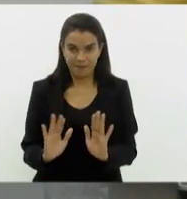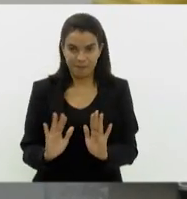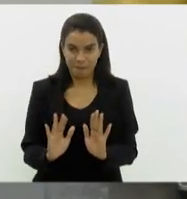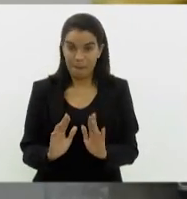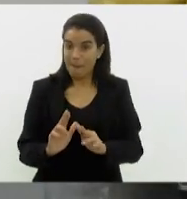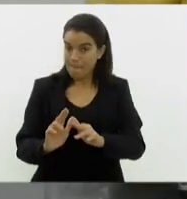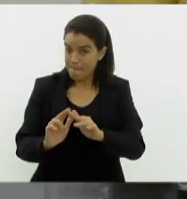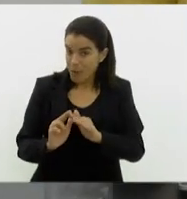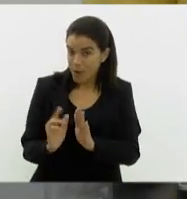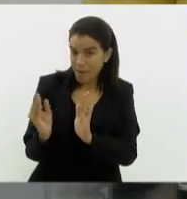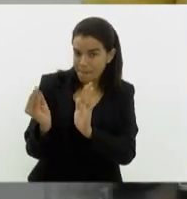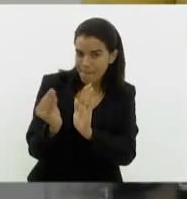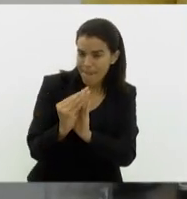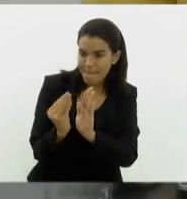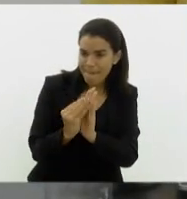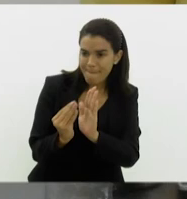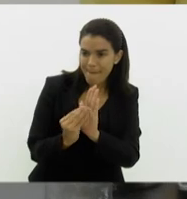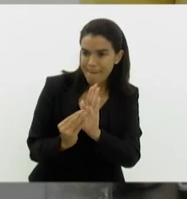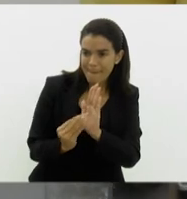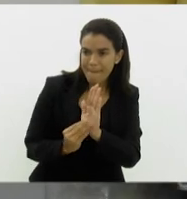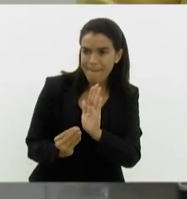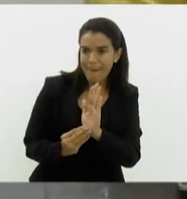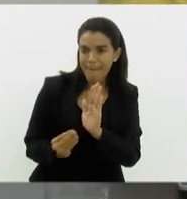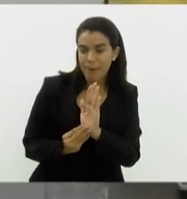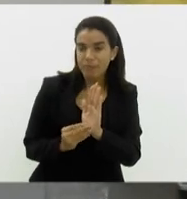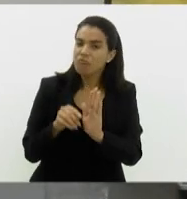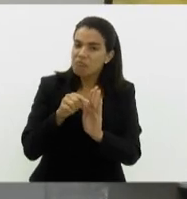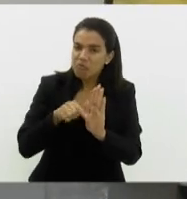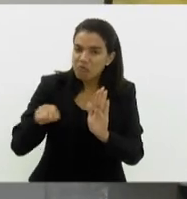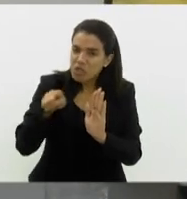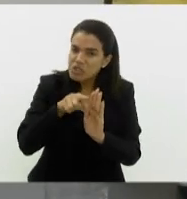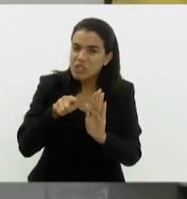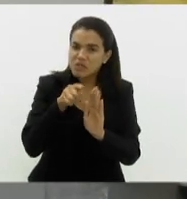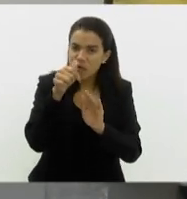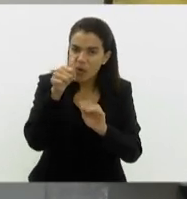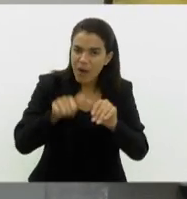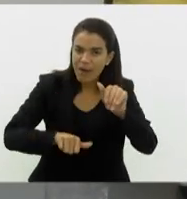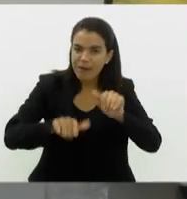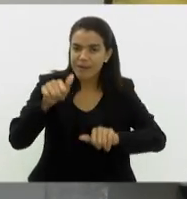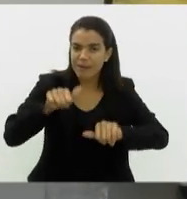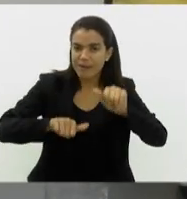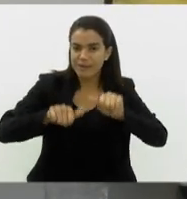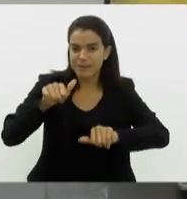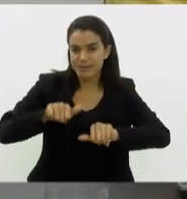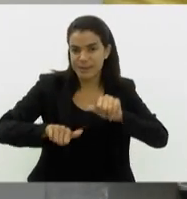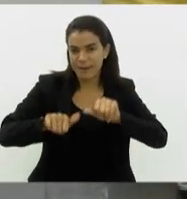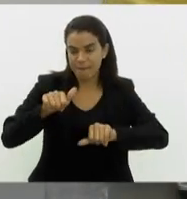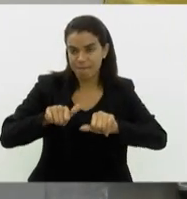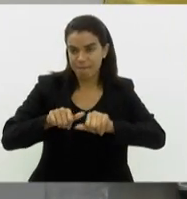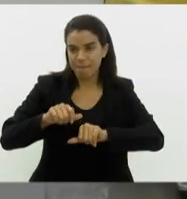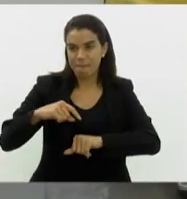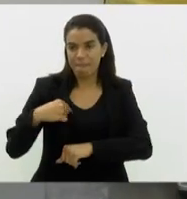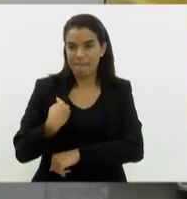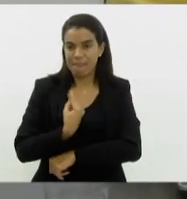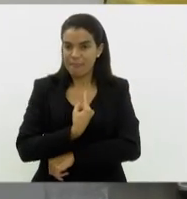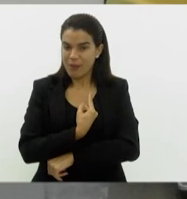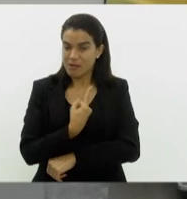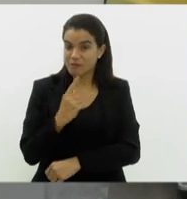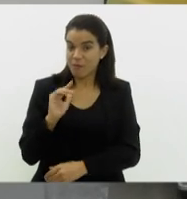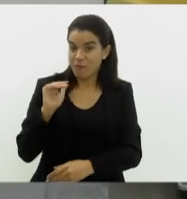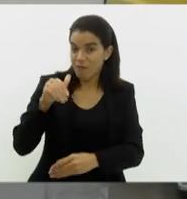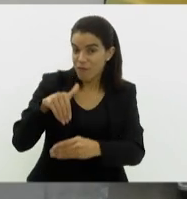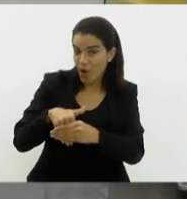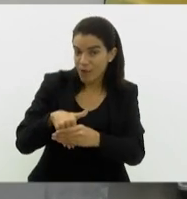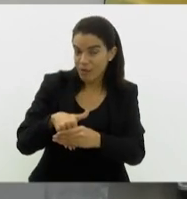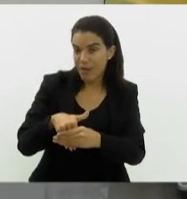dentro é isso que vocês então com o tempo vão analisar E é isso que nós iremos votar quando retornarmos